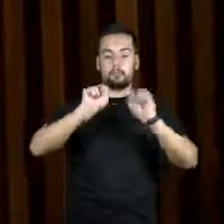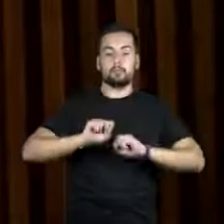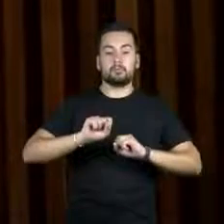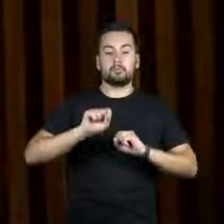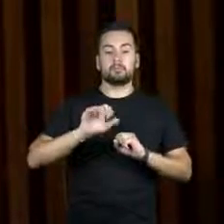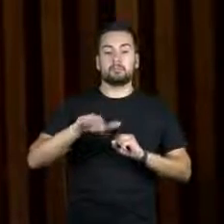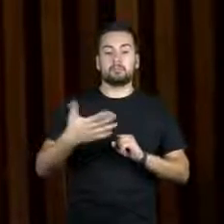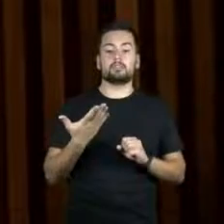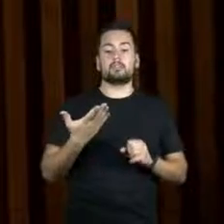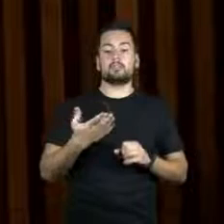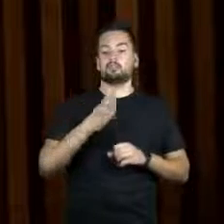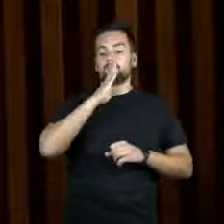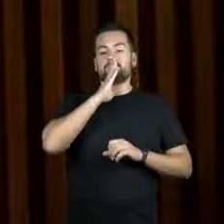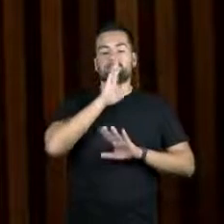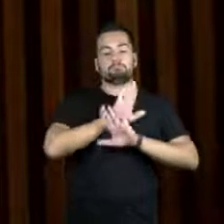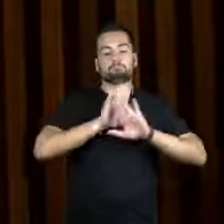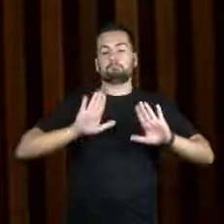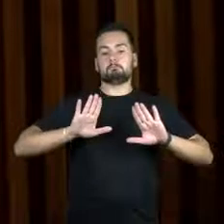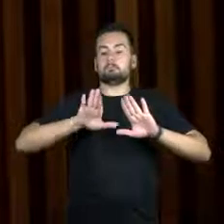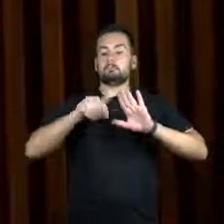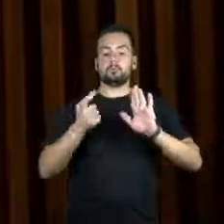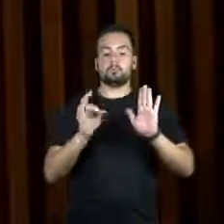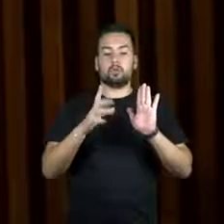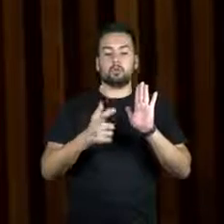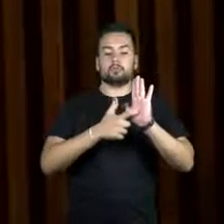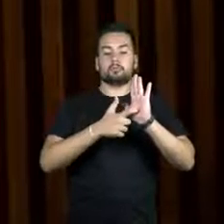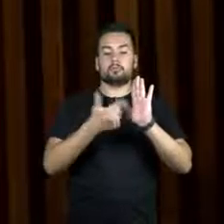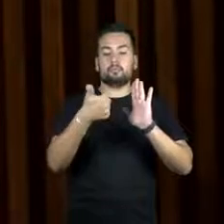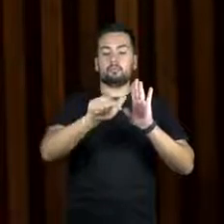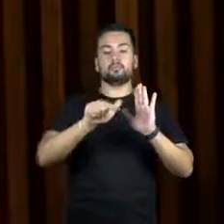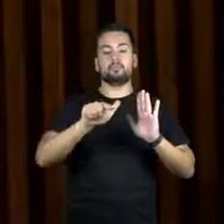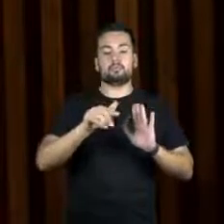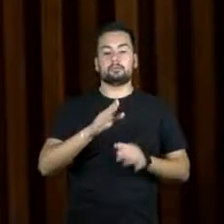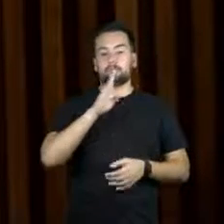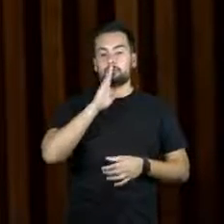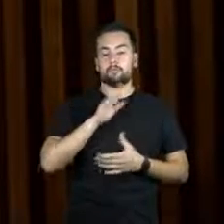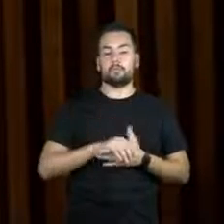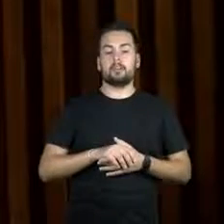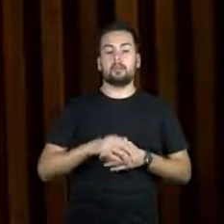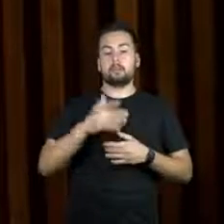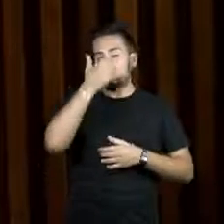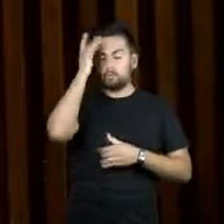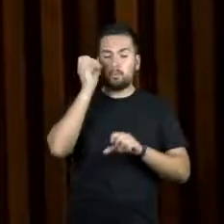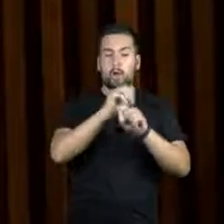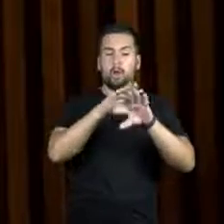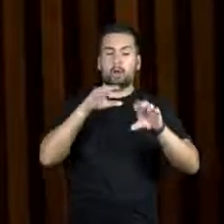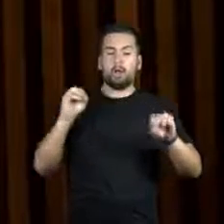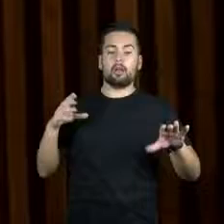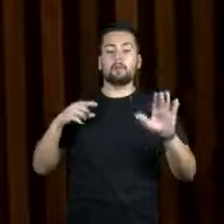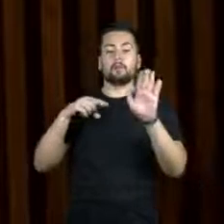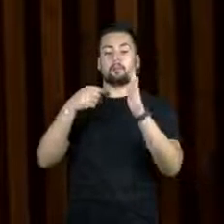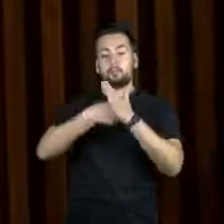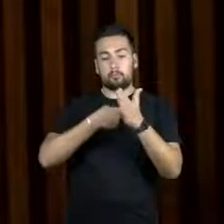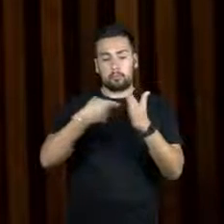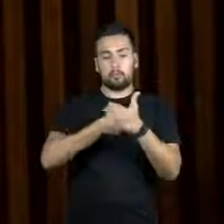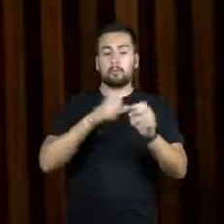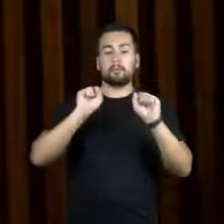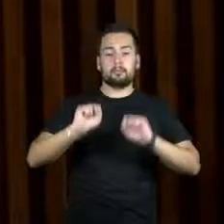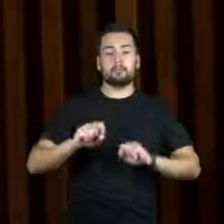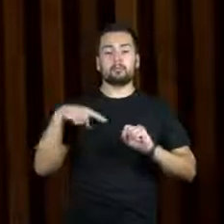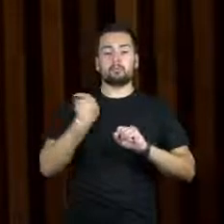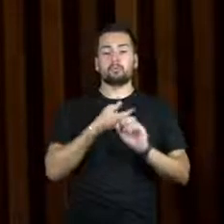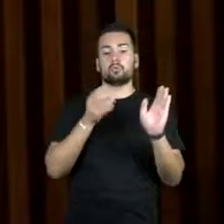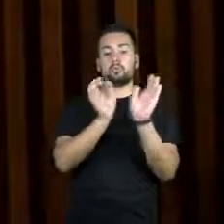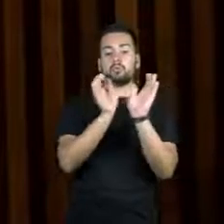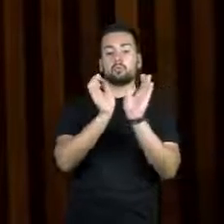novamente para desligar o microfone. Você que nos acompanha online, faça suas perguntas nos comentários. A nossa equipe vai direcionar até o palestrante, tá